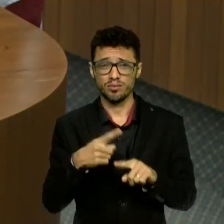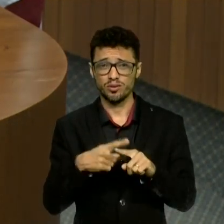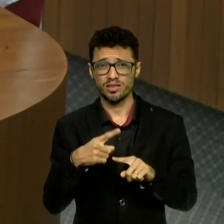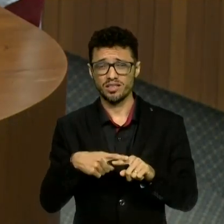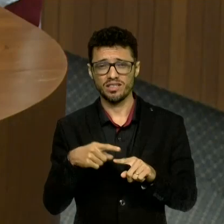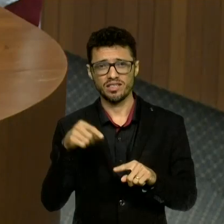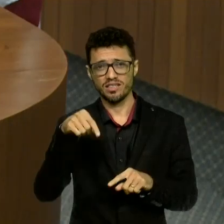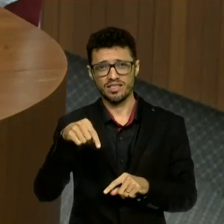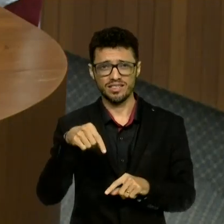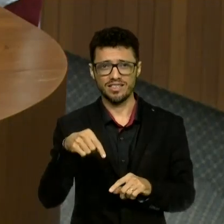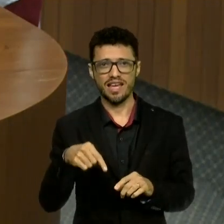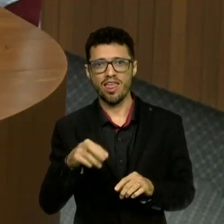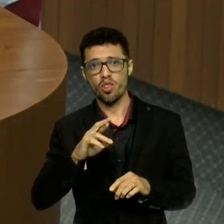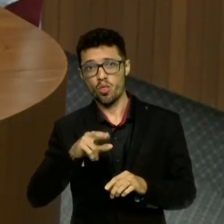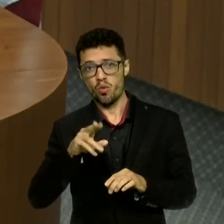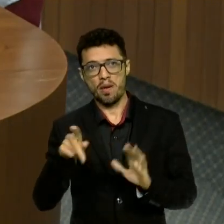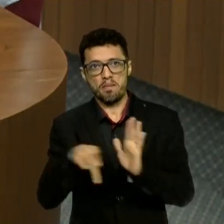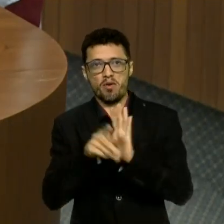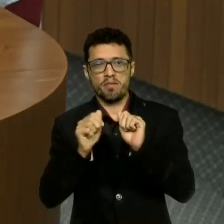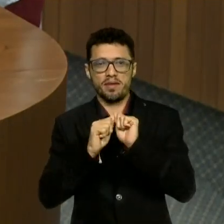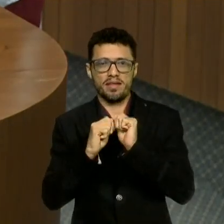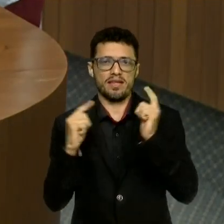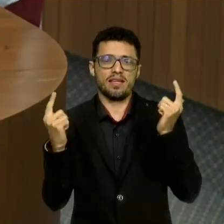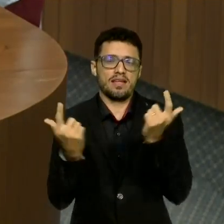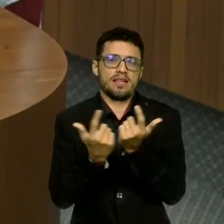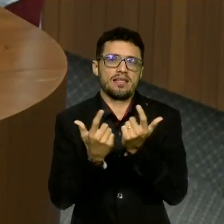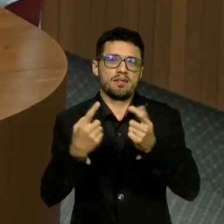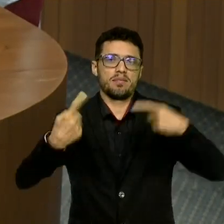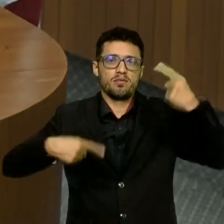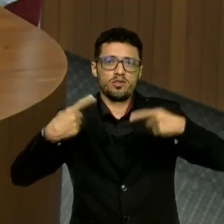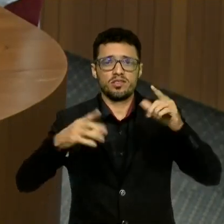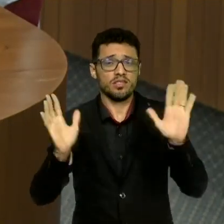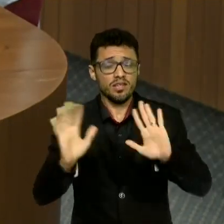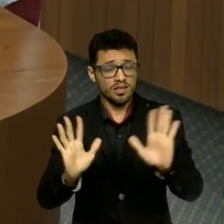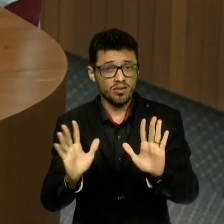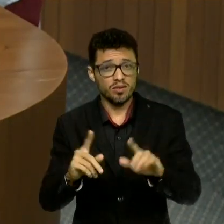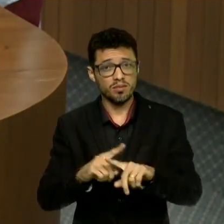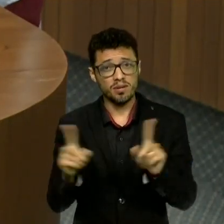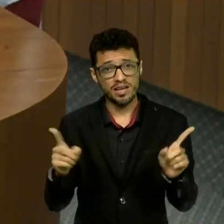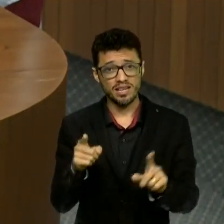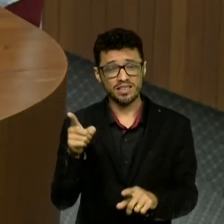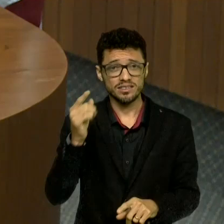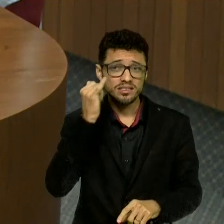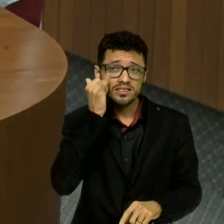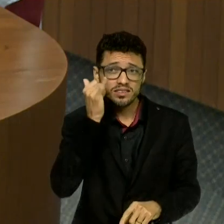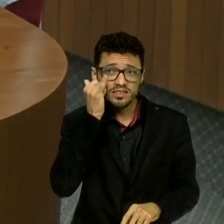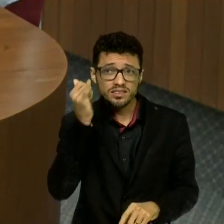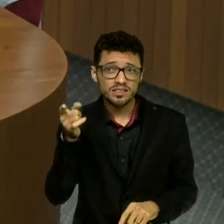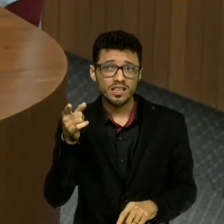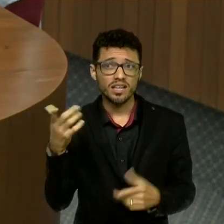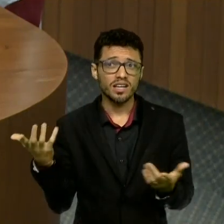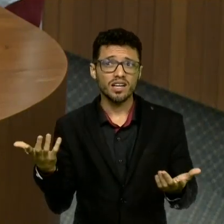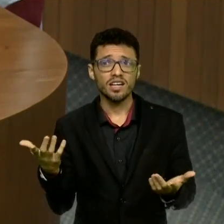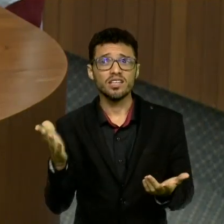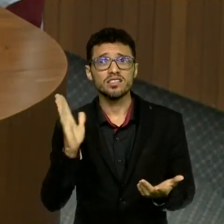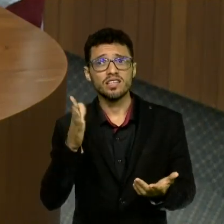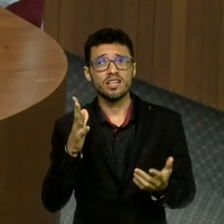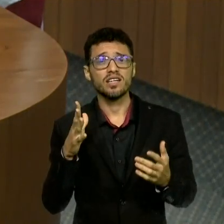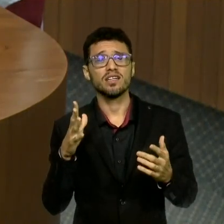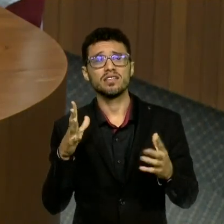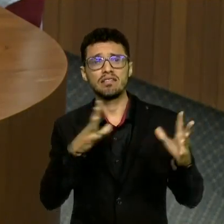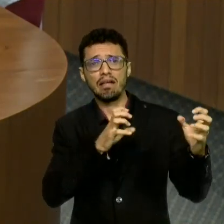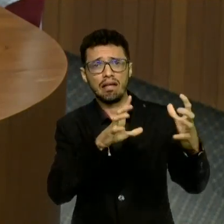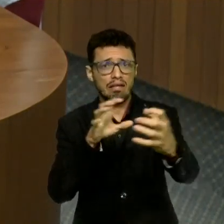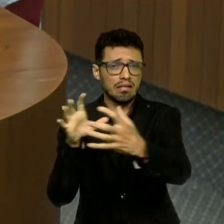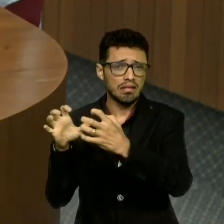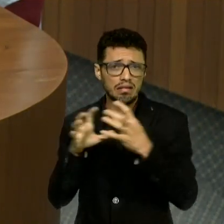não é a primeira, não é a segunda, nem é a terceira vez que o deputado doutor Iglésio dá esse tipo de show e de xilique. Ele já brigou com o deputado Vinícius, já brigou